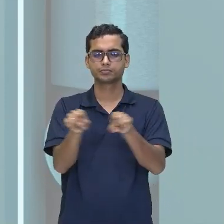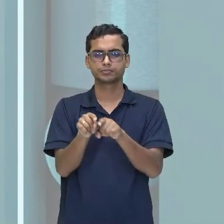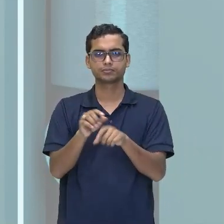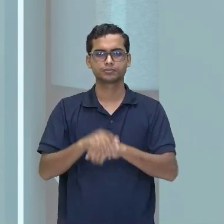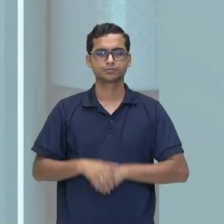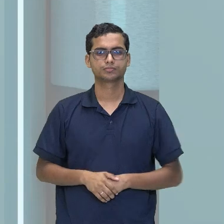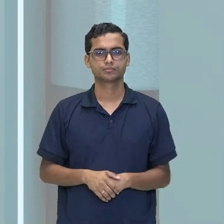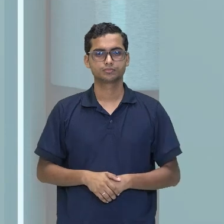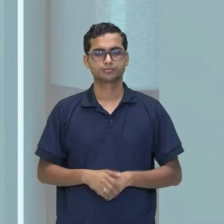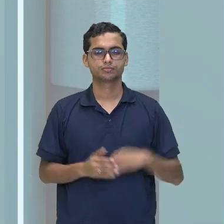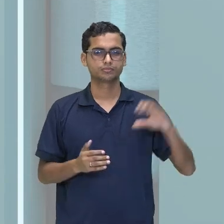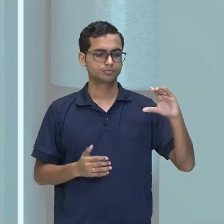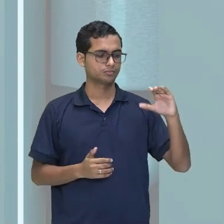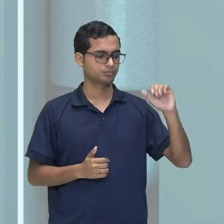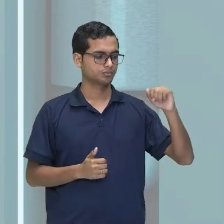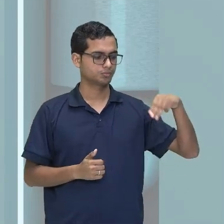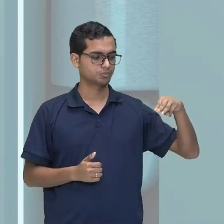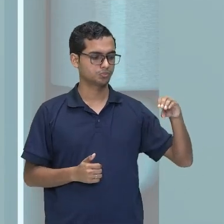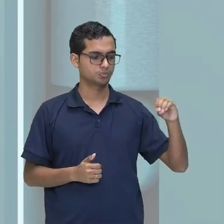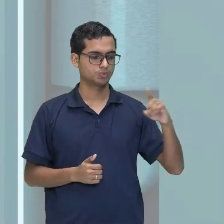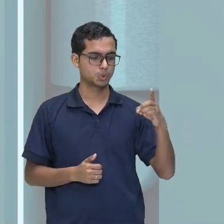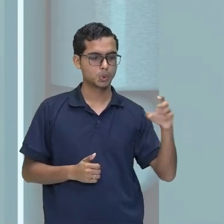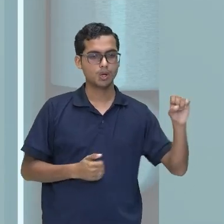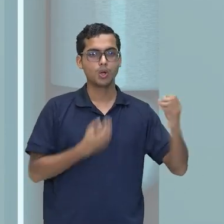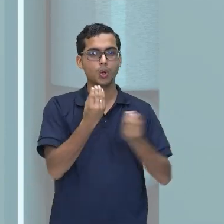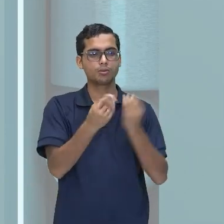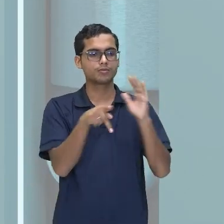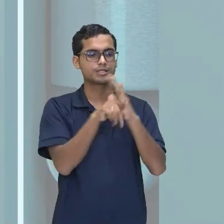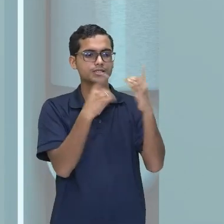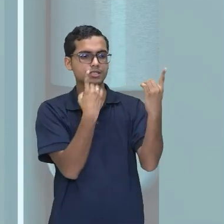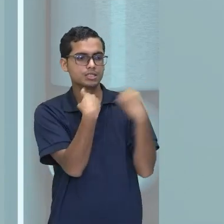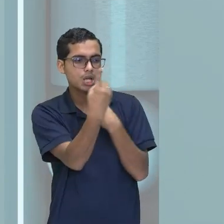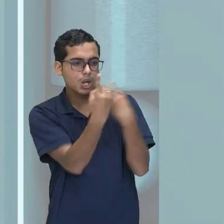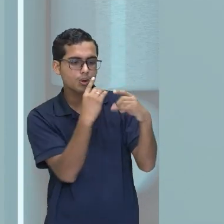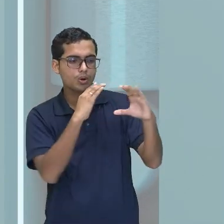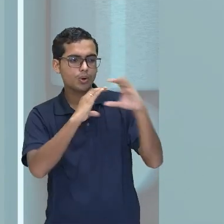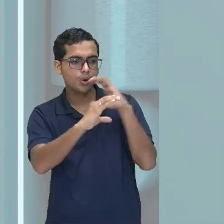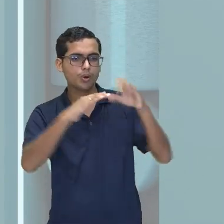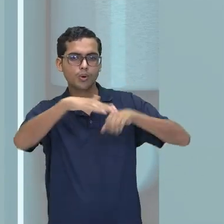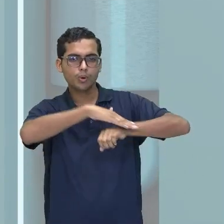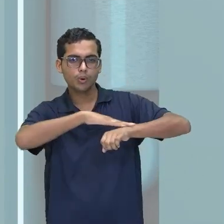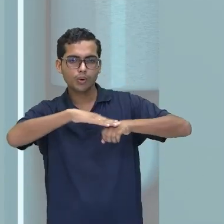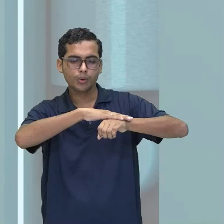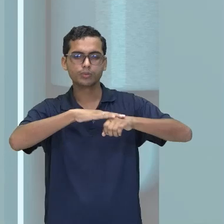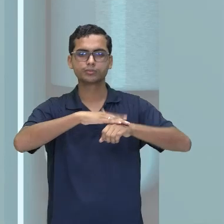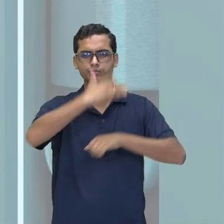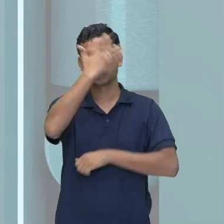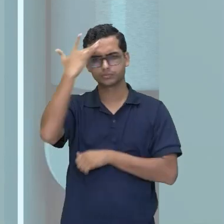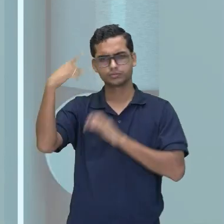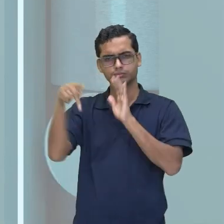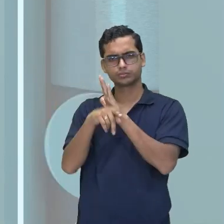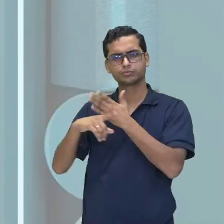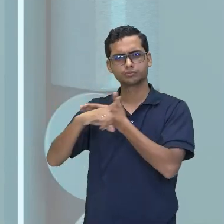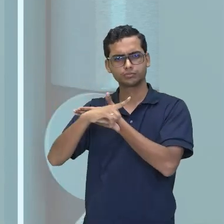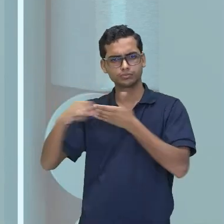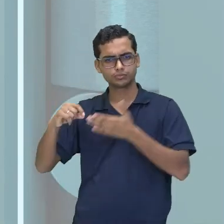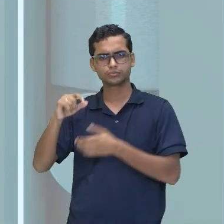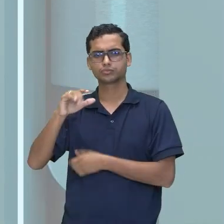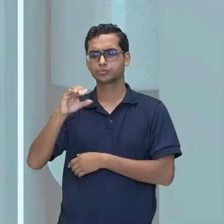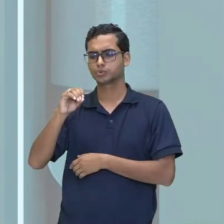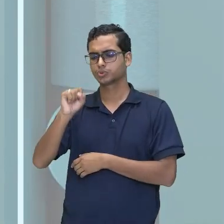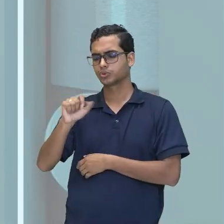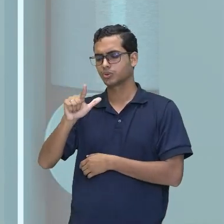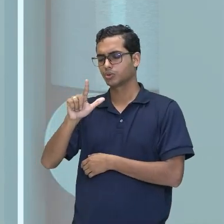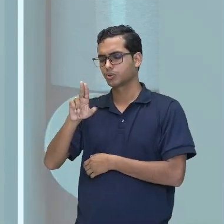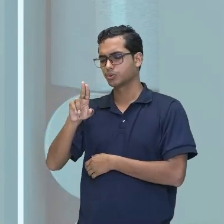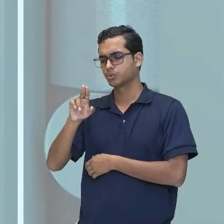Camões estivesse ali falando com ele, né? É como se o escritor de Os Lusíadas, vocês já ouviram, né?